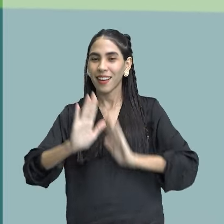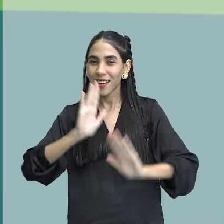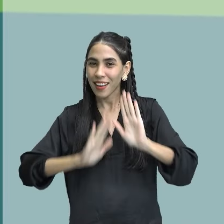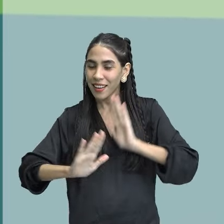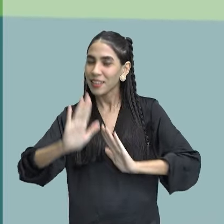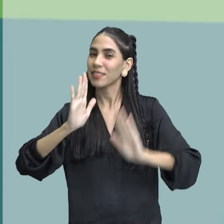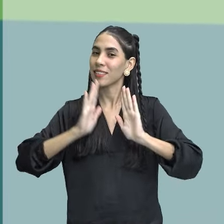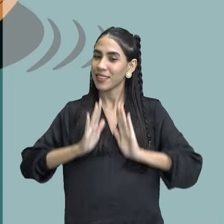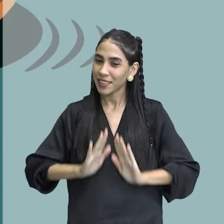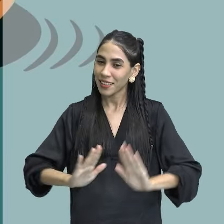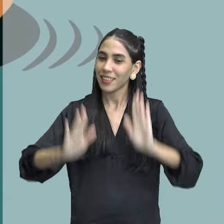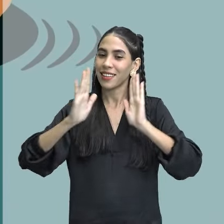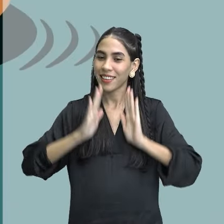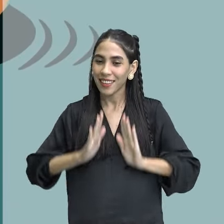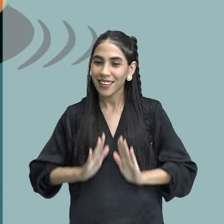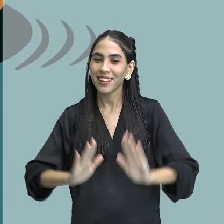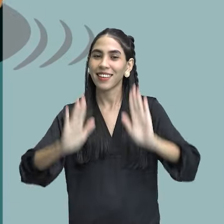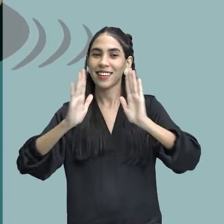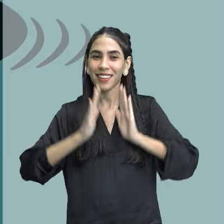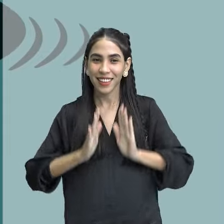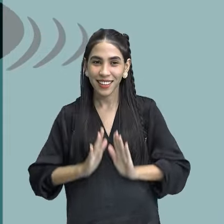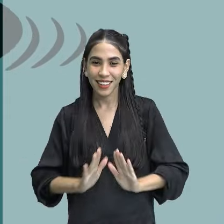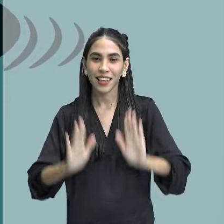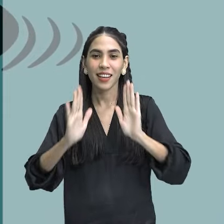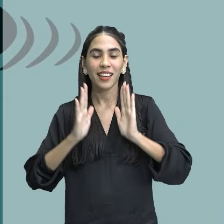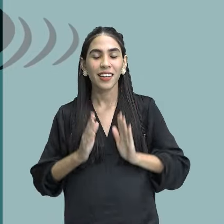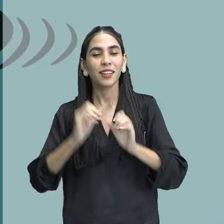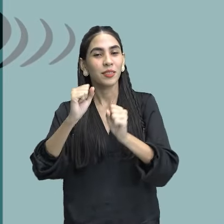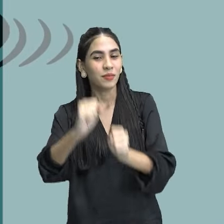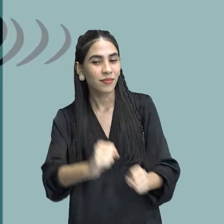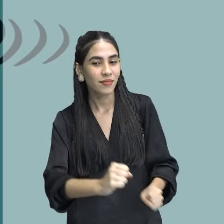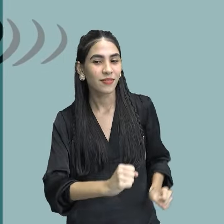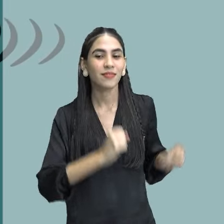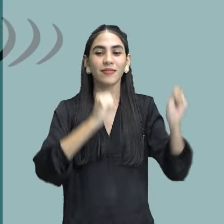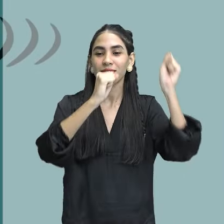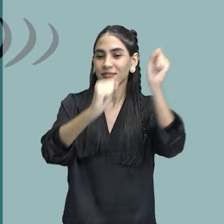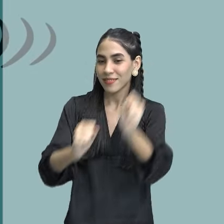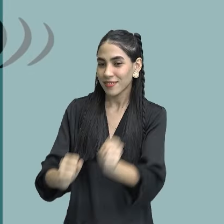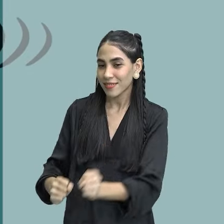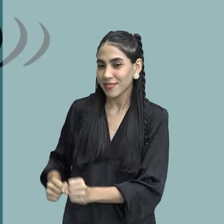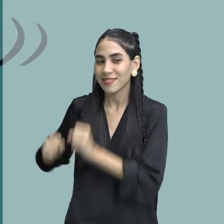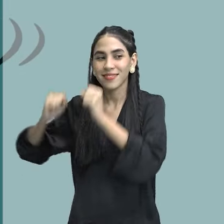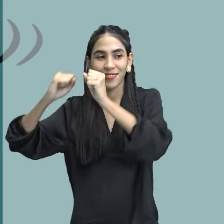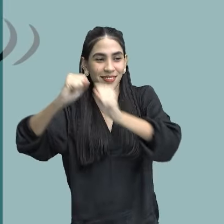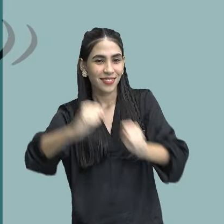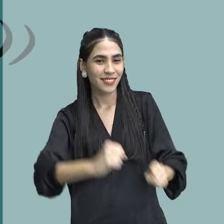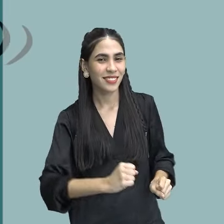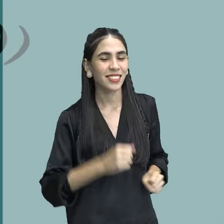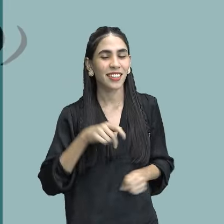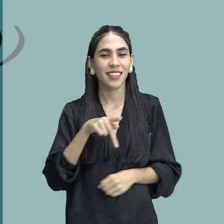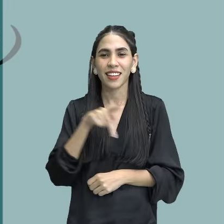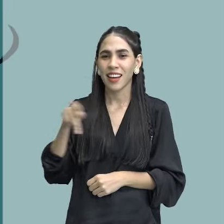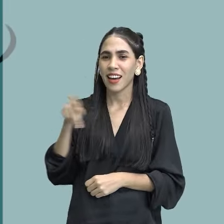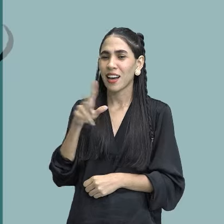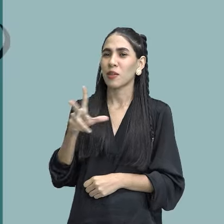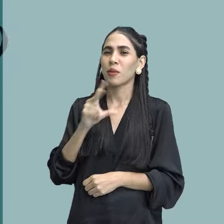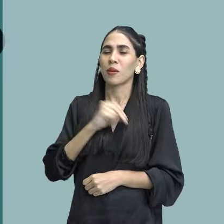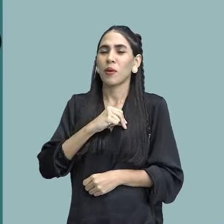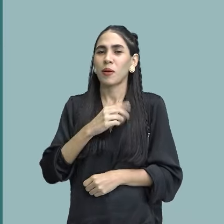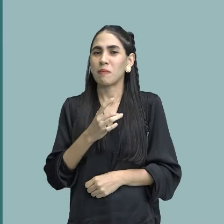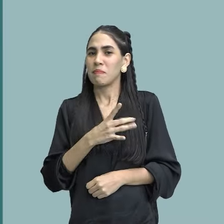com calma, mais devagar. Agora a canoa tá saindo. Ai, professor Dário,